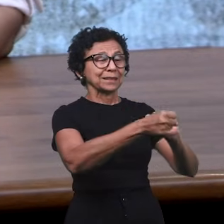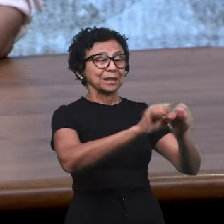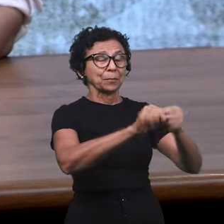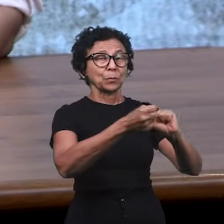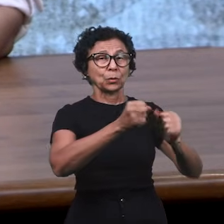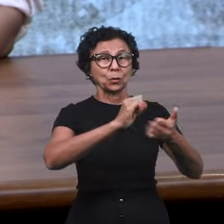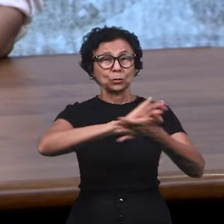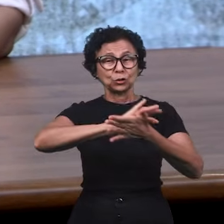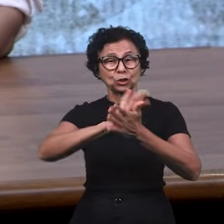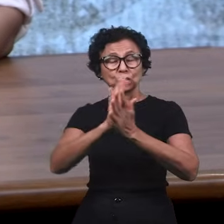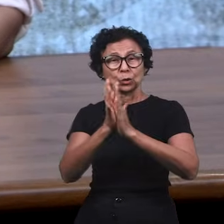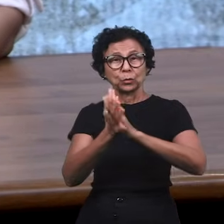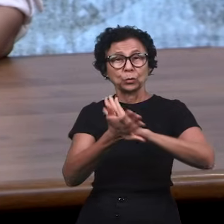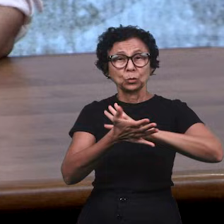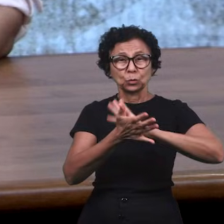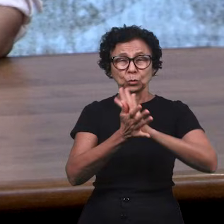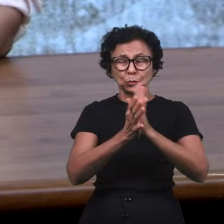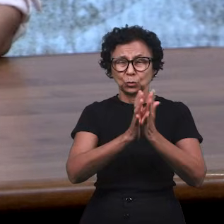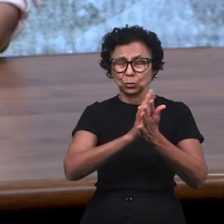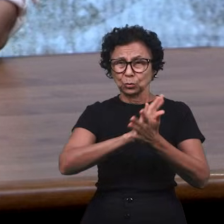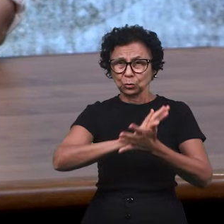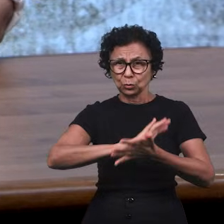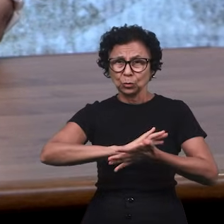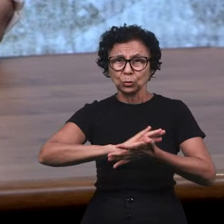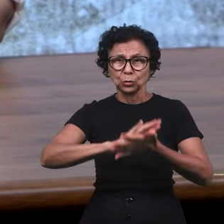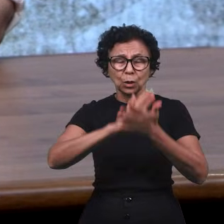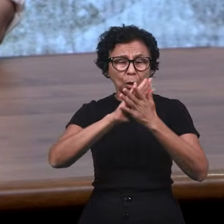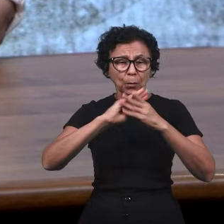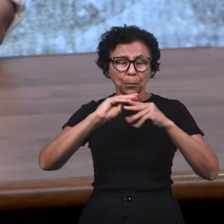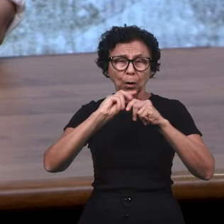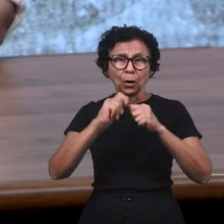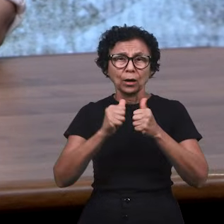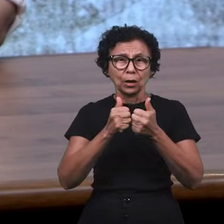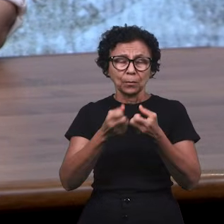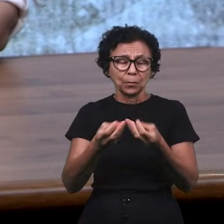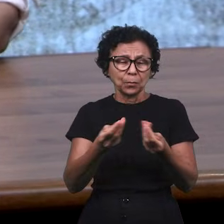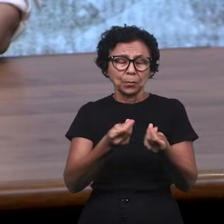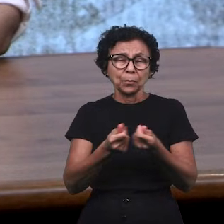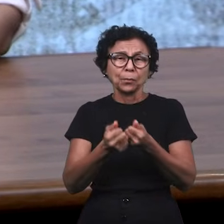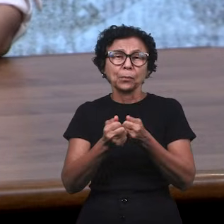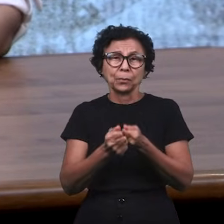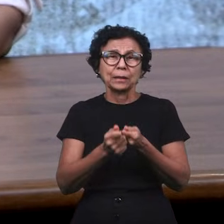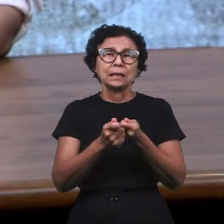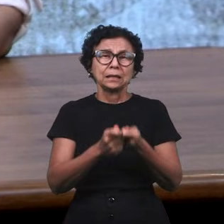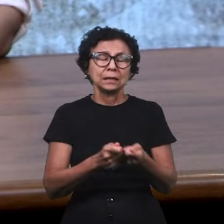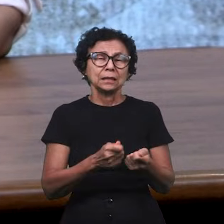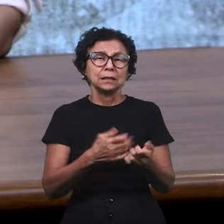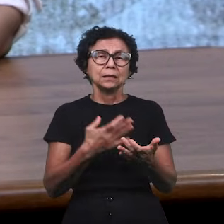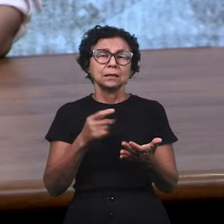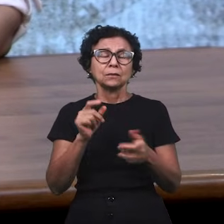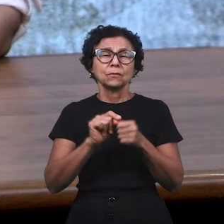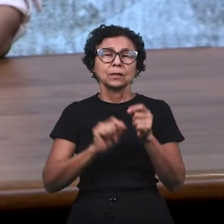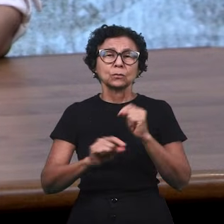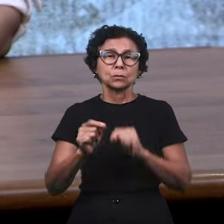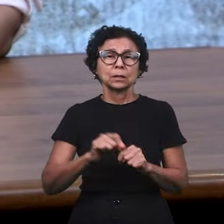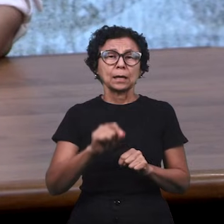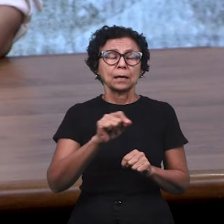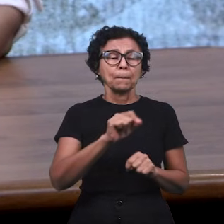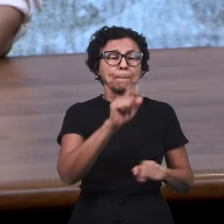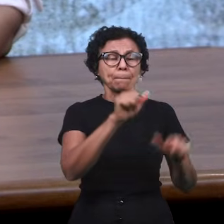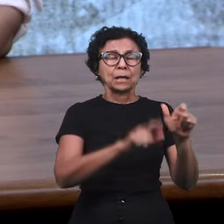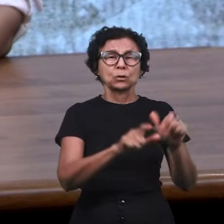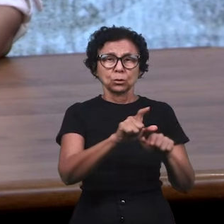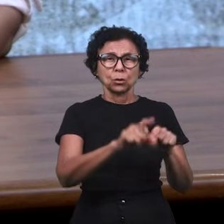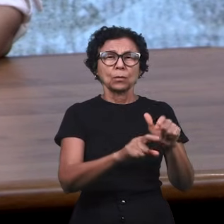a pó, e o espargiu sobre as sepulturas dos que lhes tinham edificado.